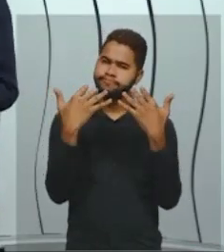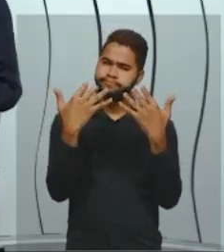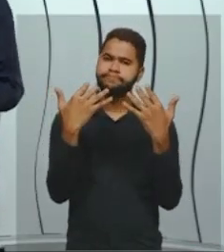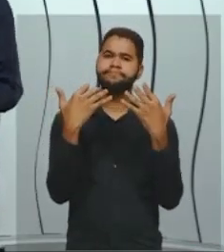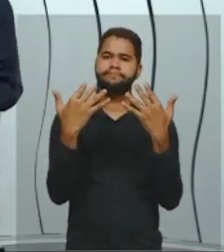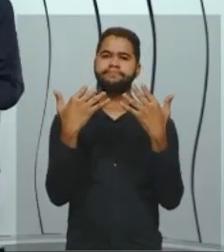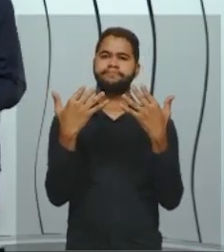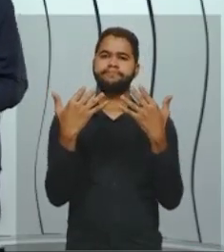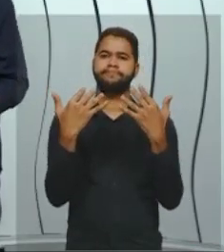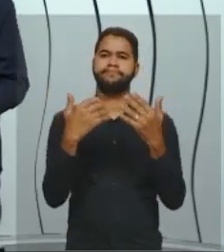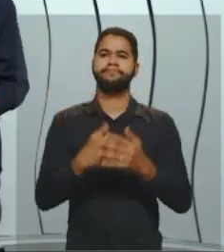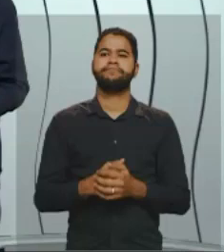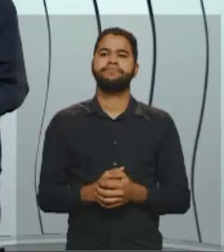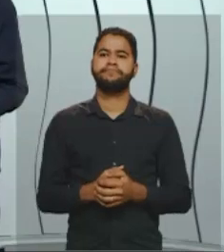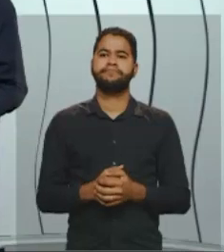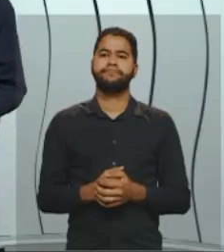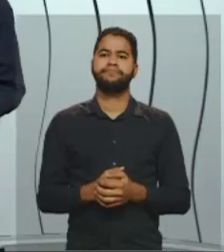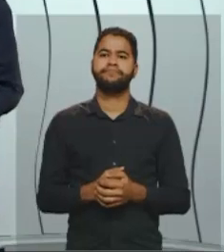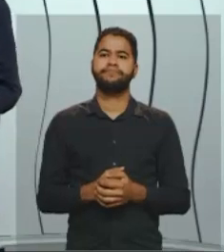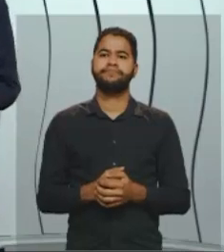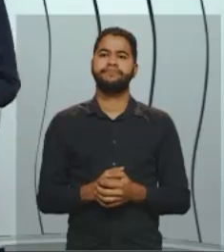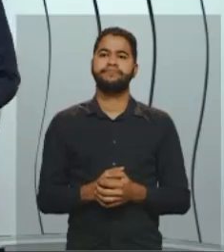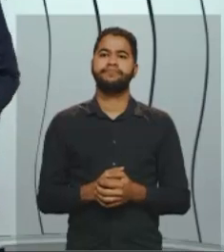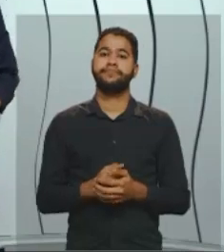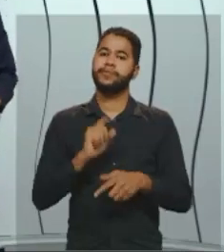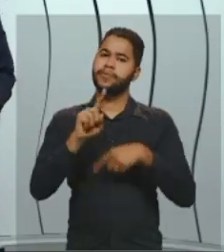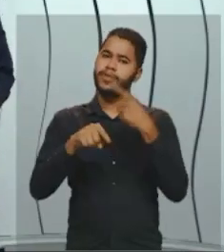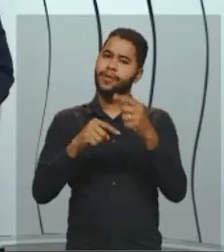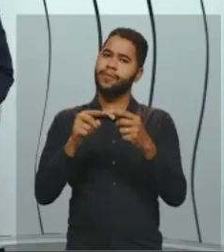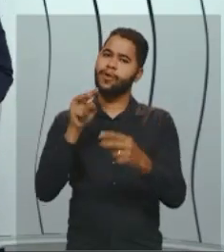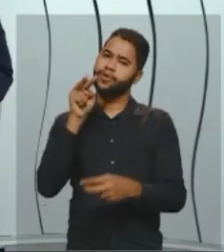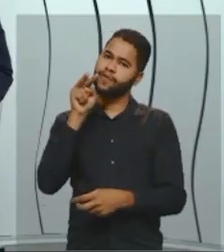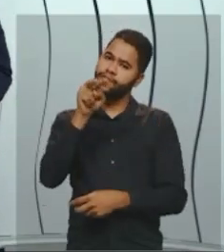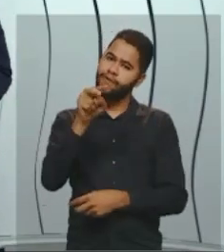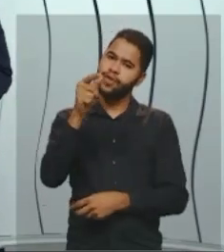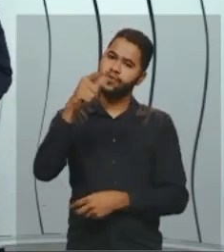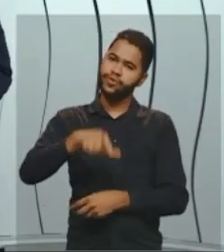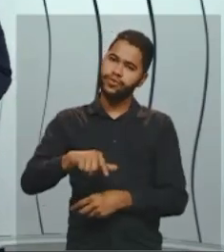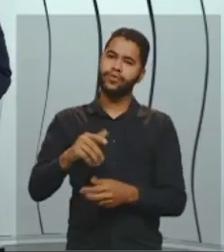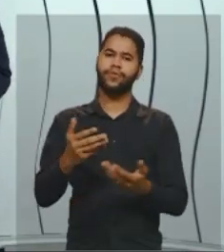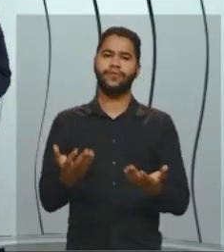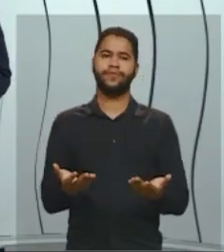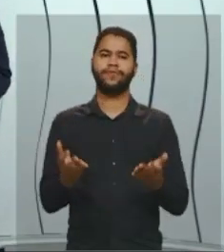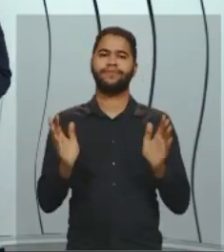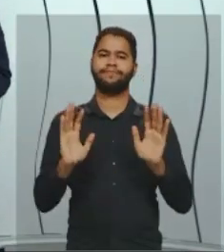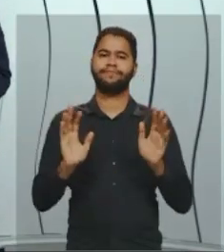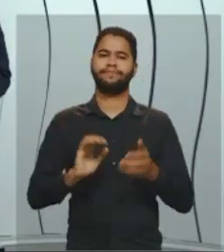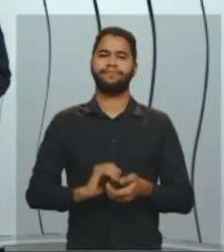Thanks for watching. And see you next class.